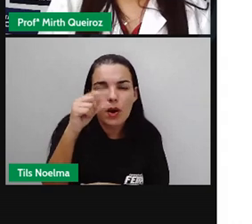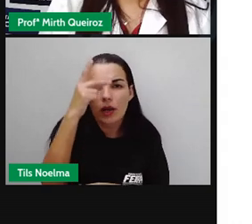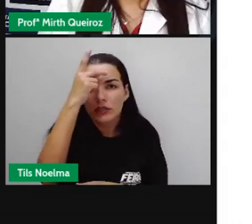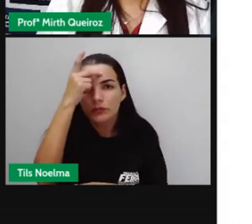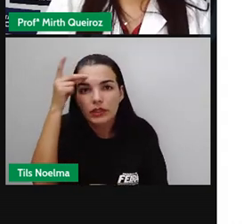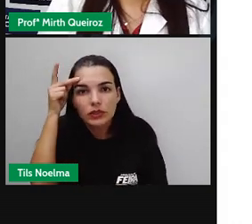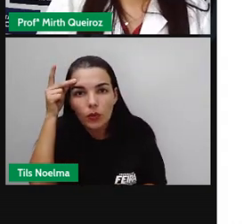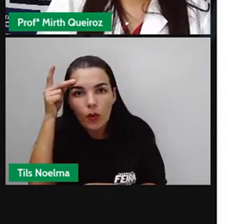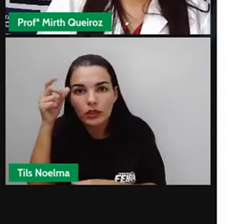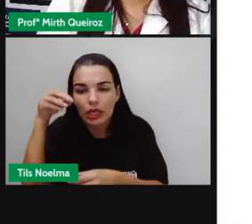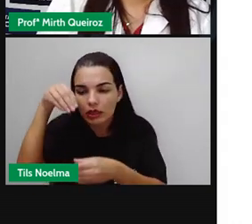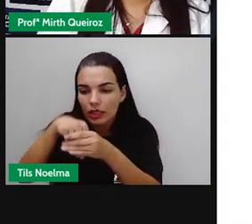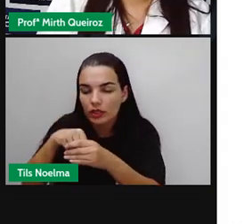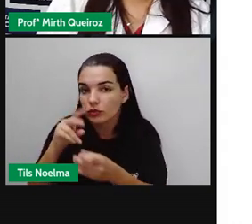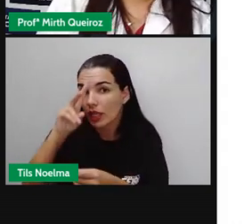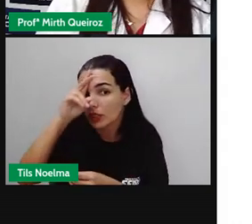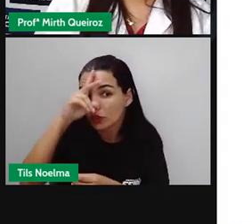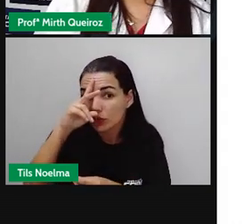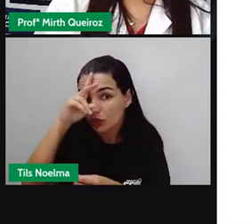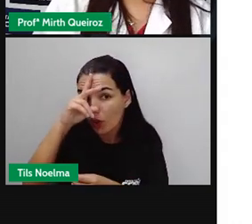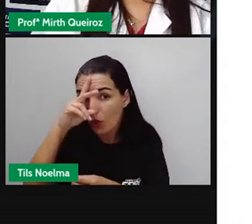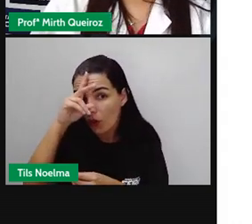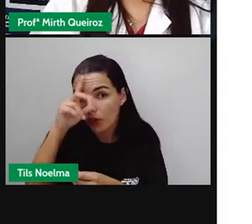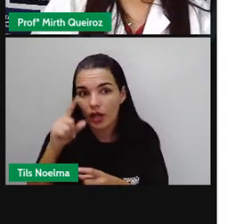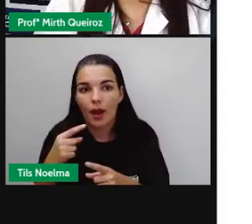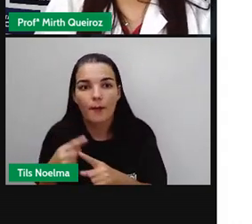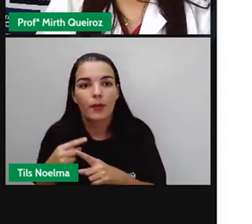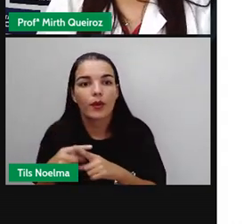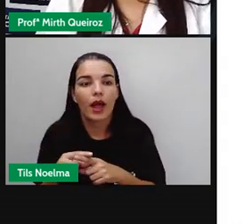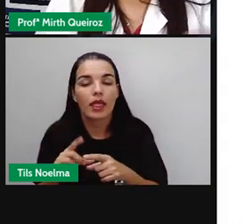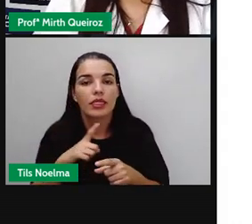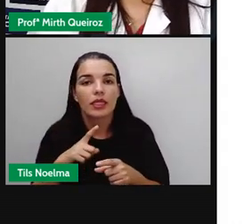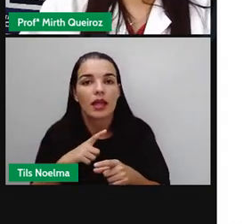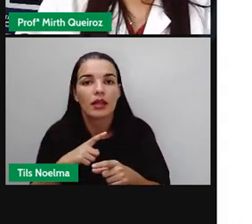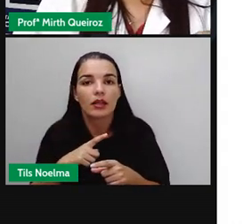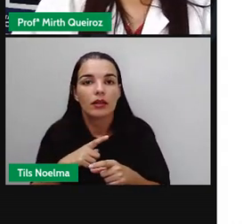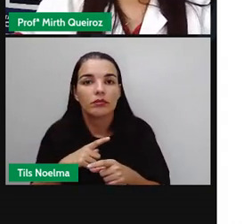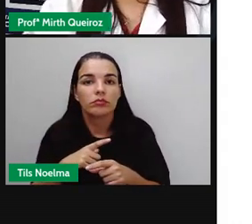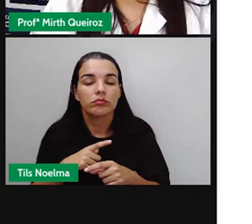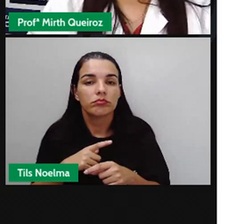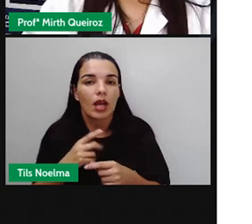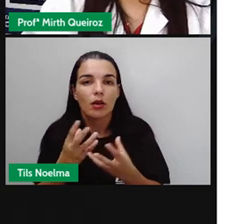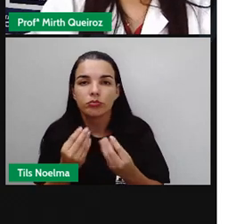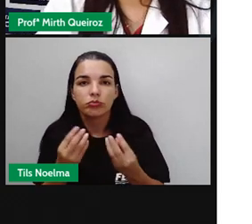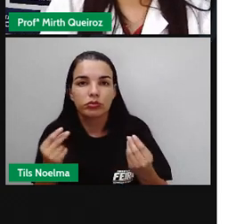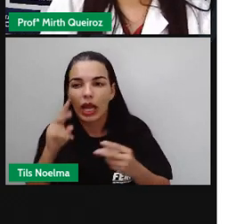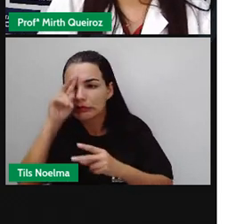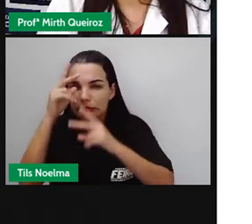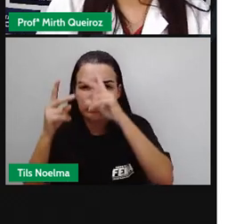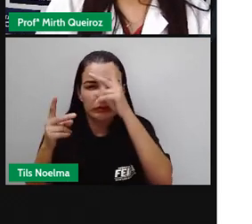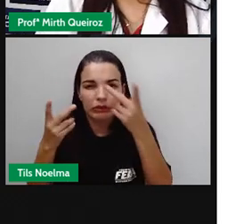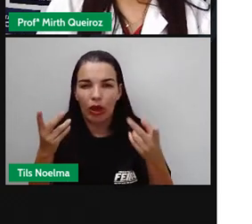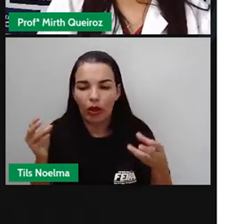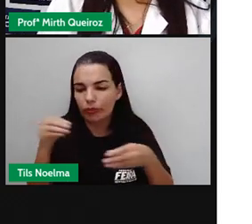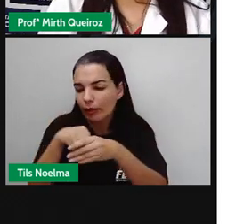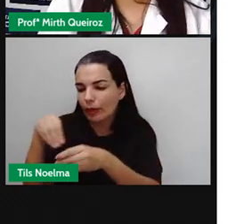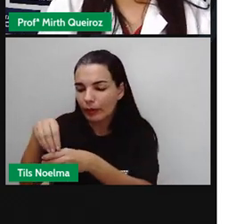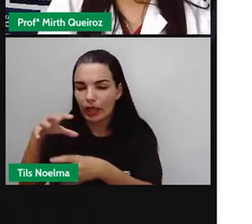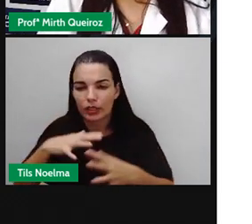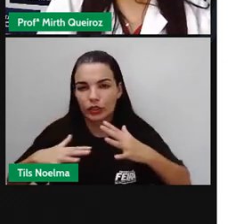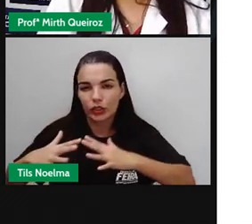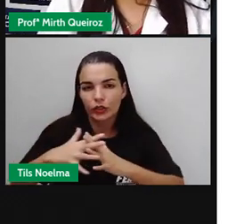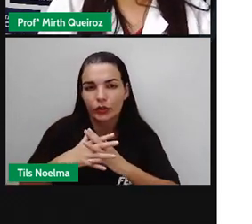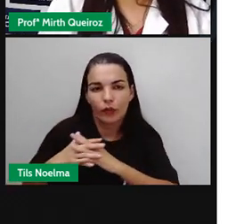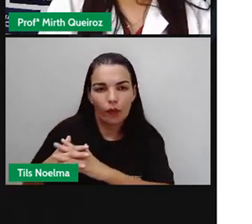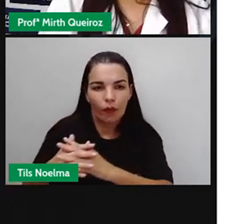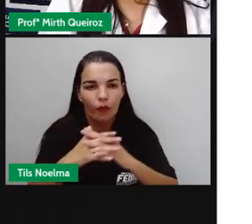que, por ser curto, não te dá espaço para ter várias histórias envolvidas ali dentro